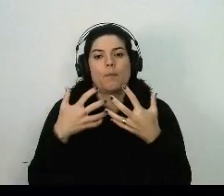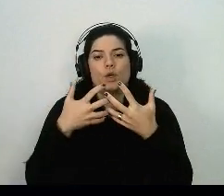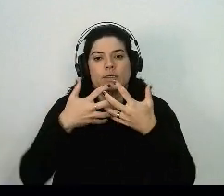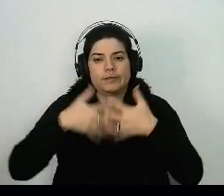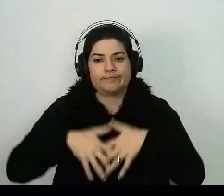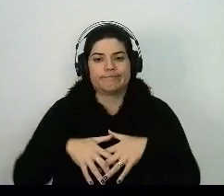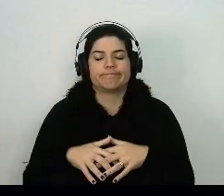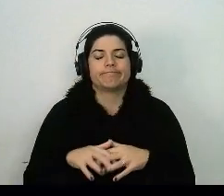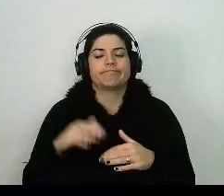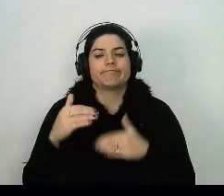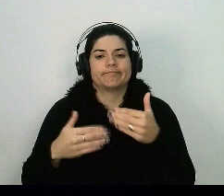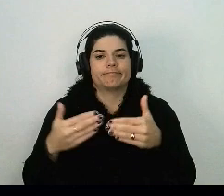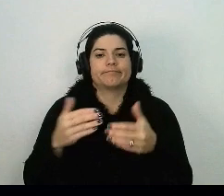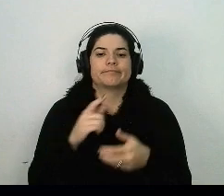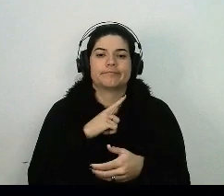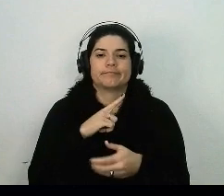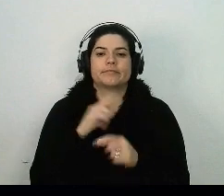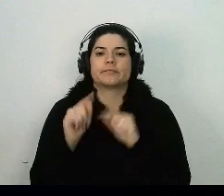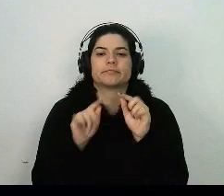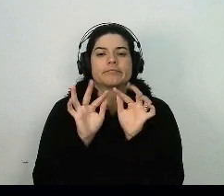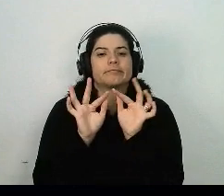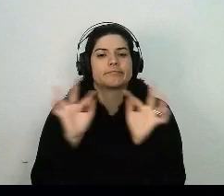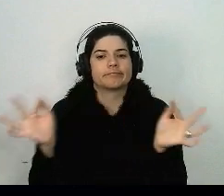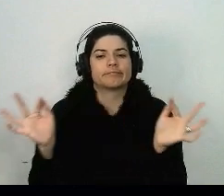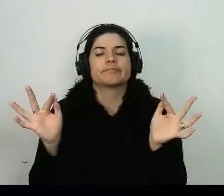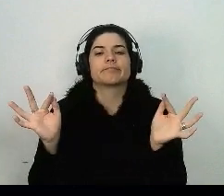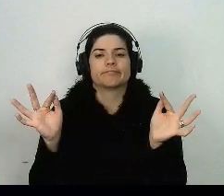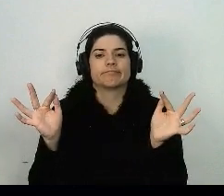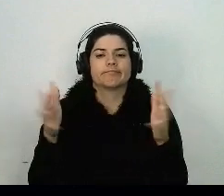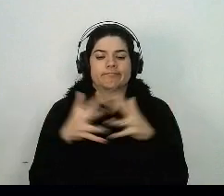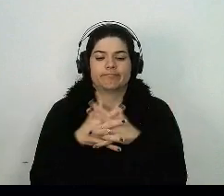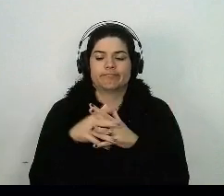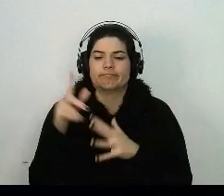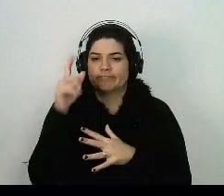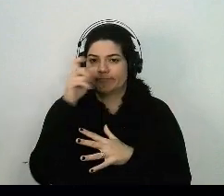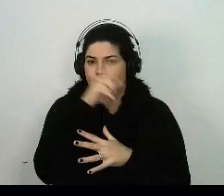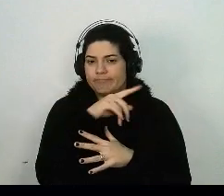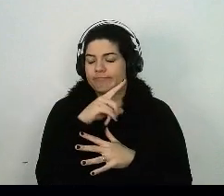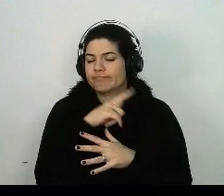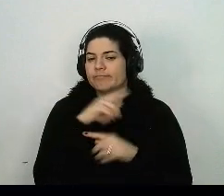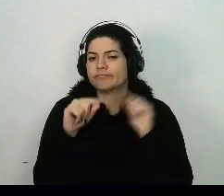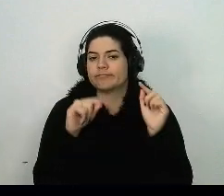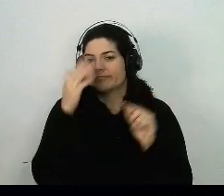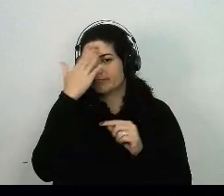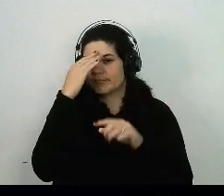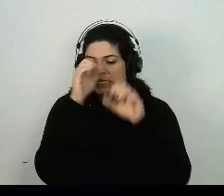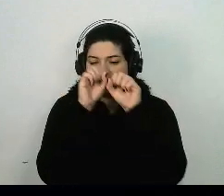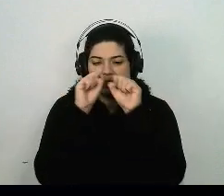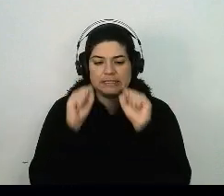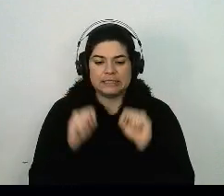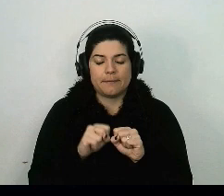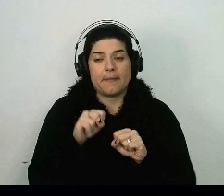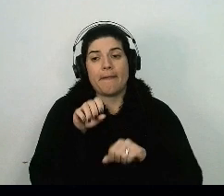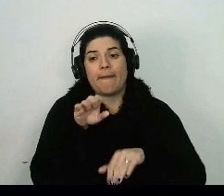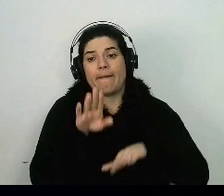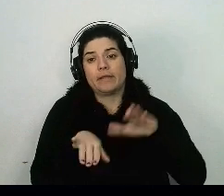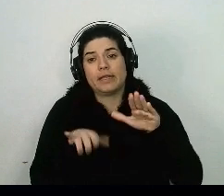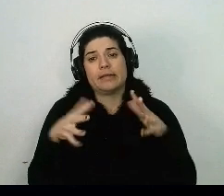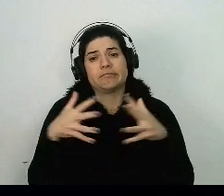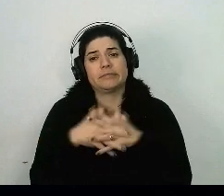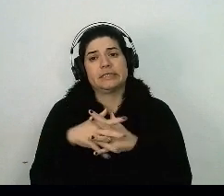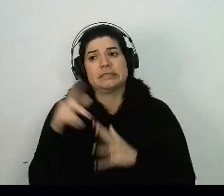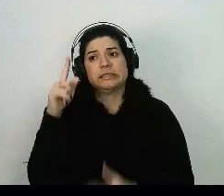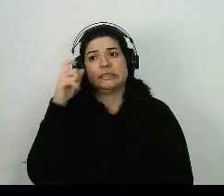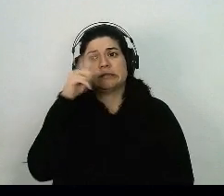a questão da simplificação de processos complexos, o entendimento de sistemas, às vezes, que são complexos até para o próprio ser